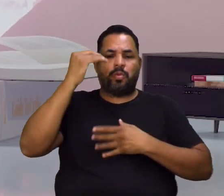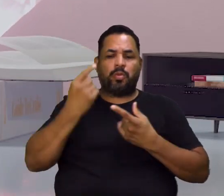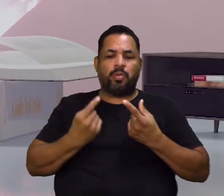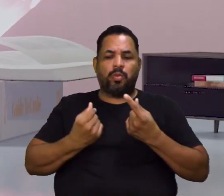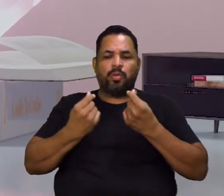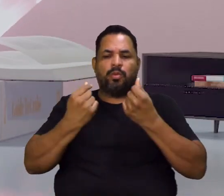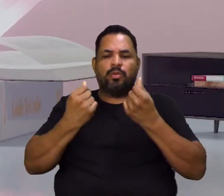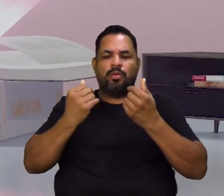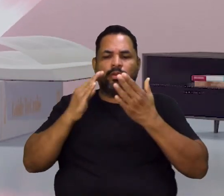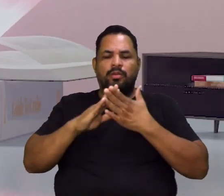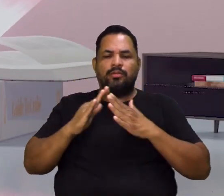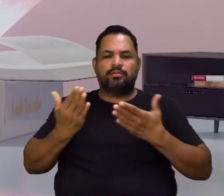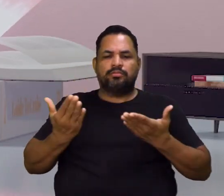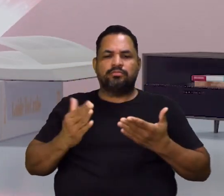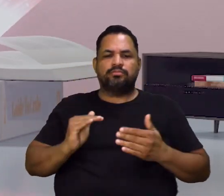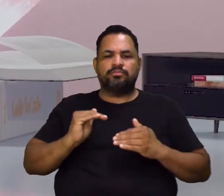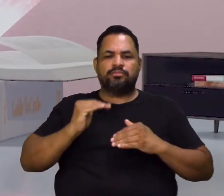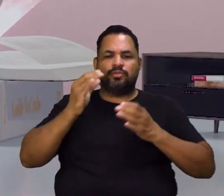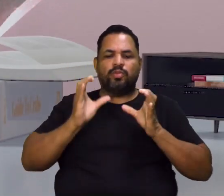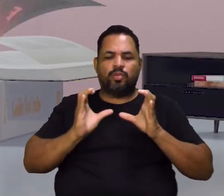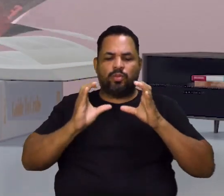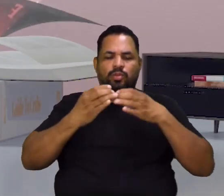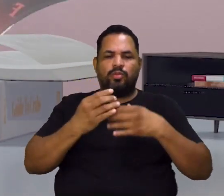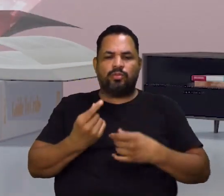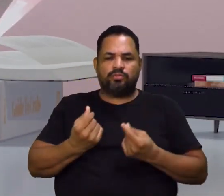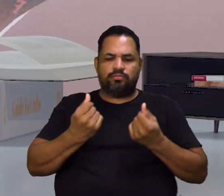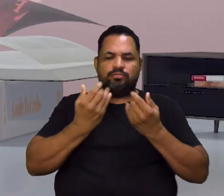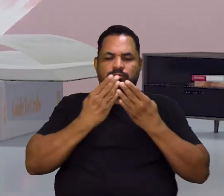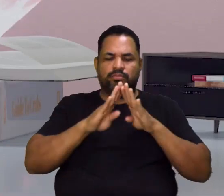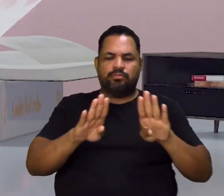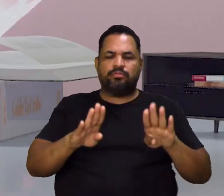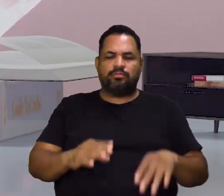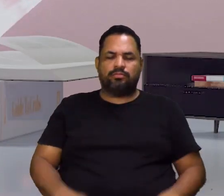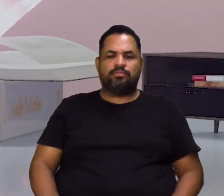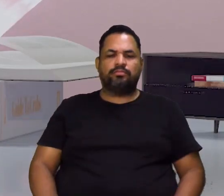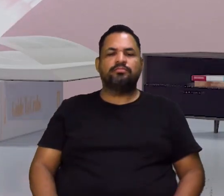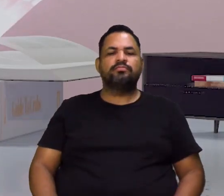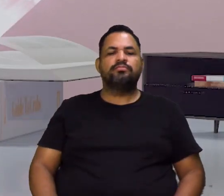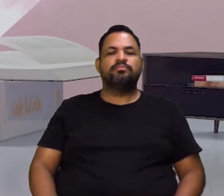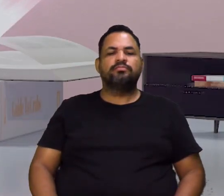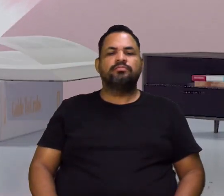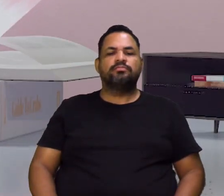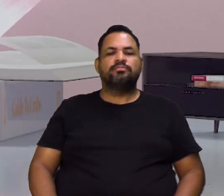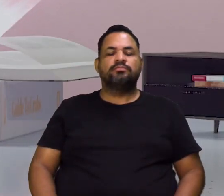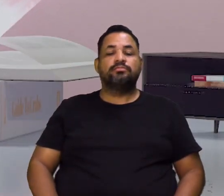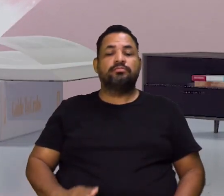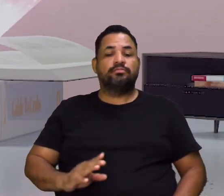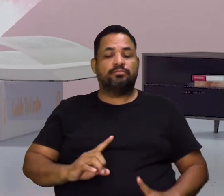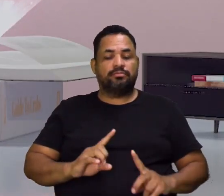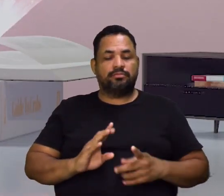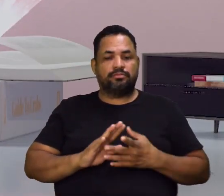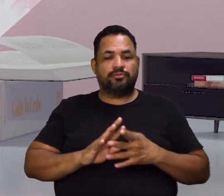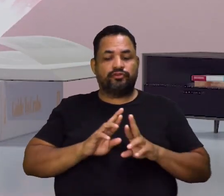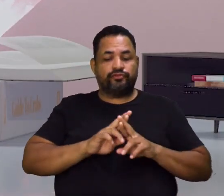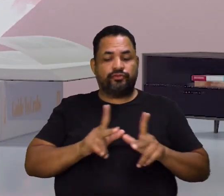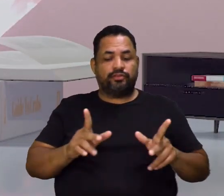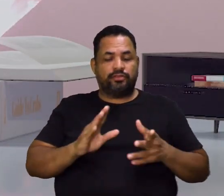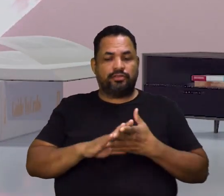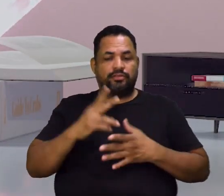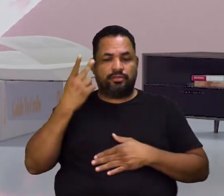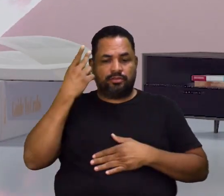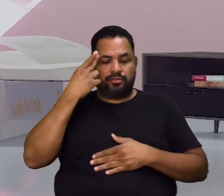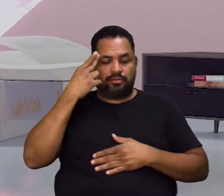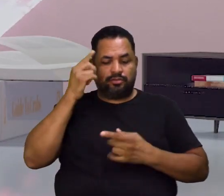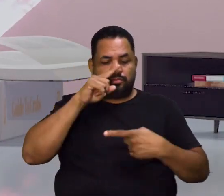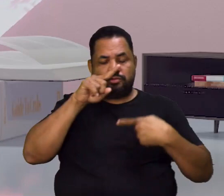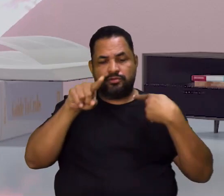burguesa na classe alta né já o naturalismo e é focar